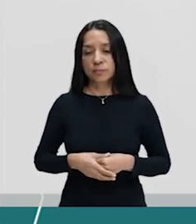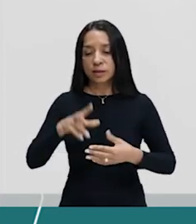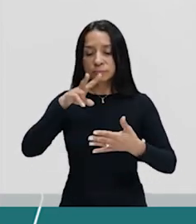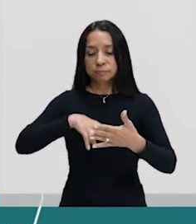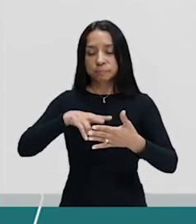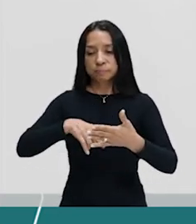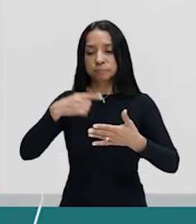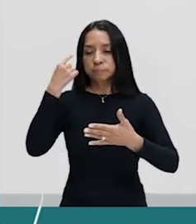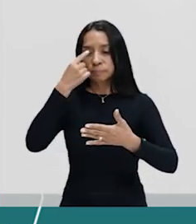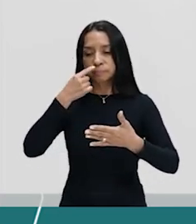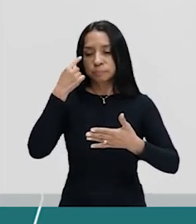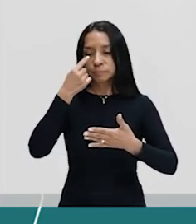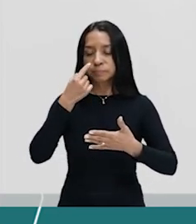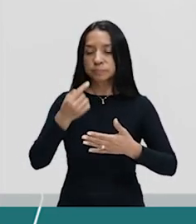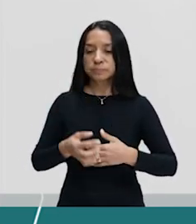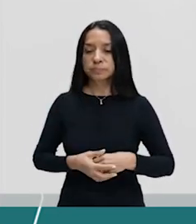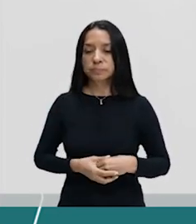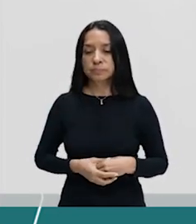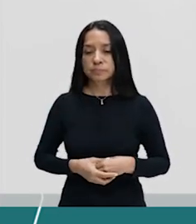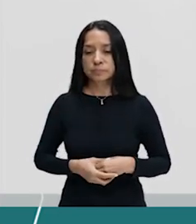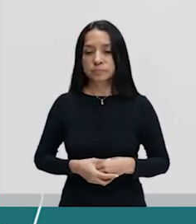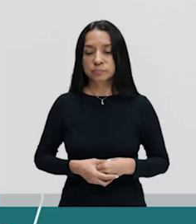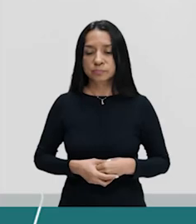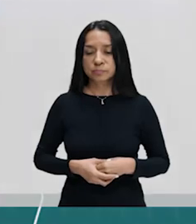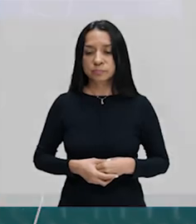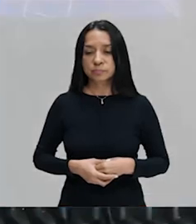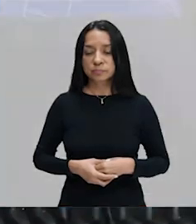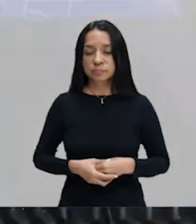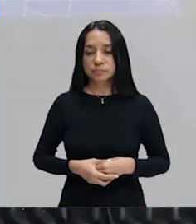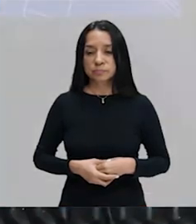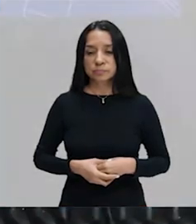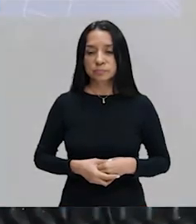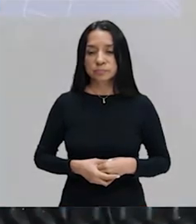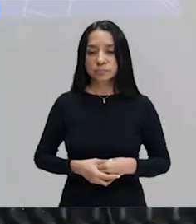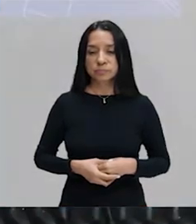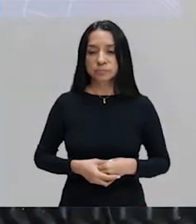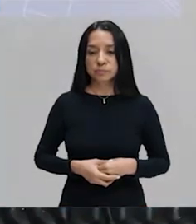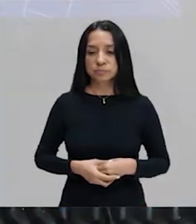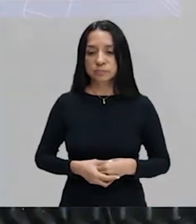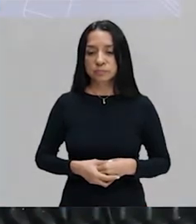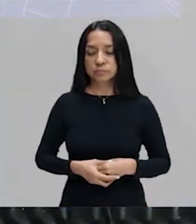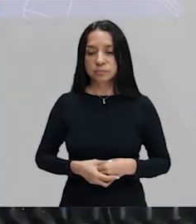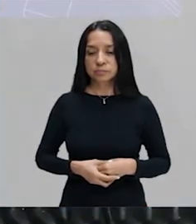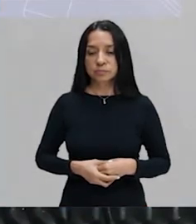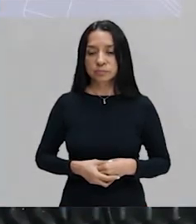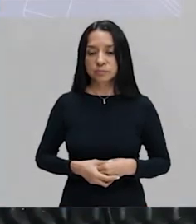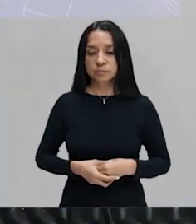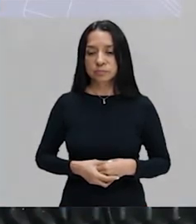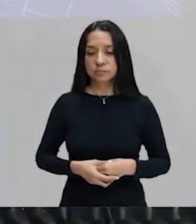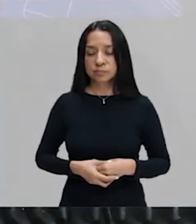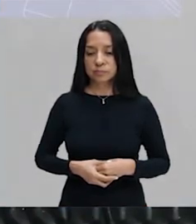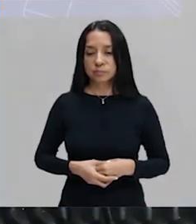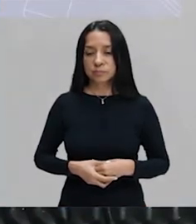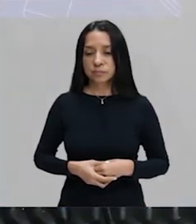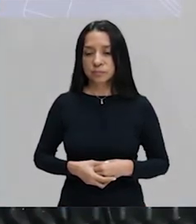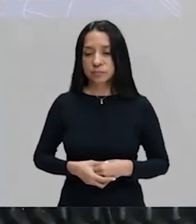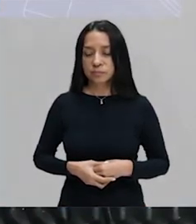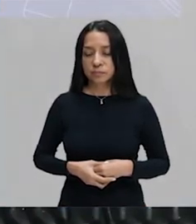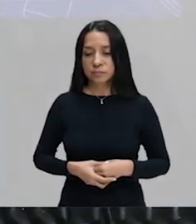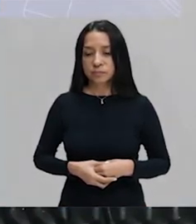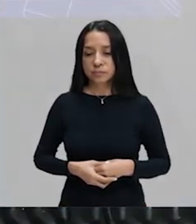Tu has estado. Él ha estado. Nosotros hemos